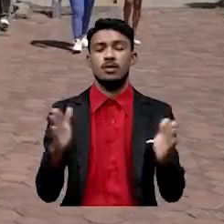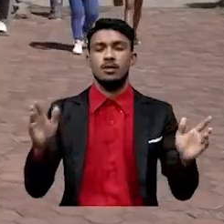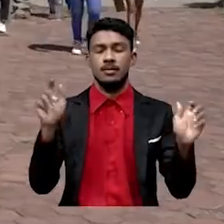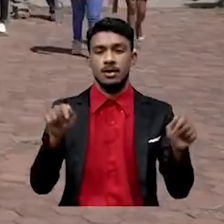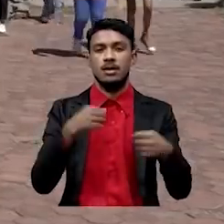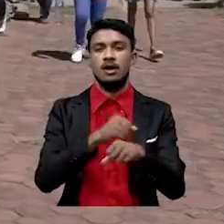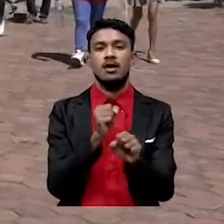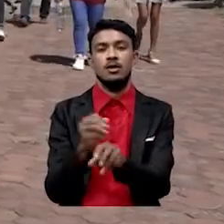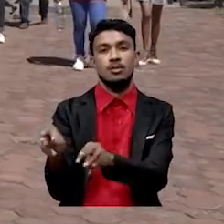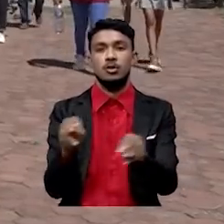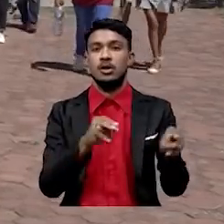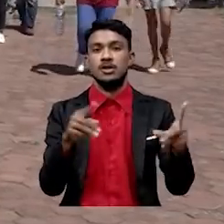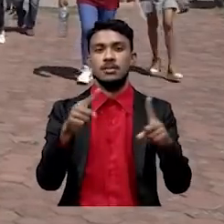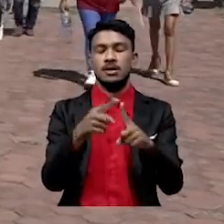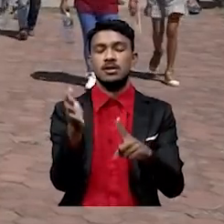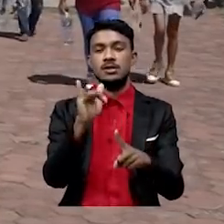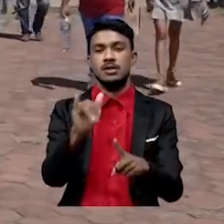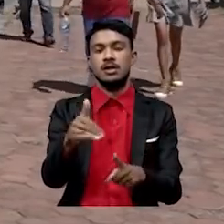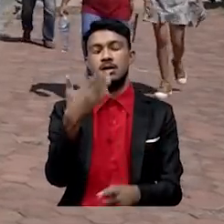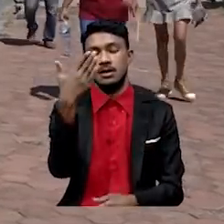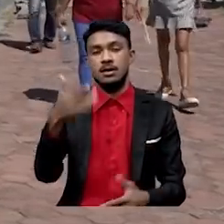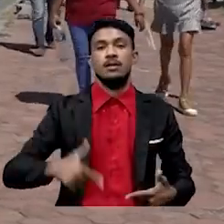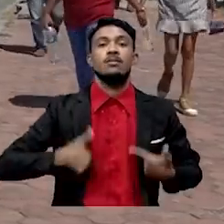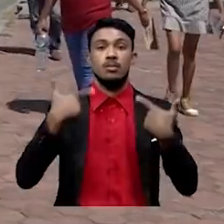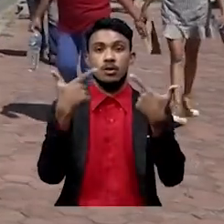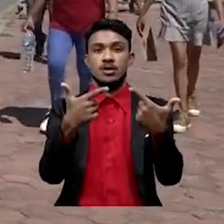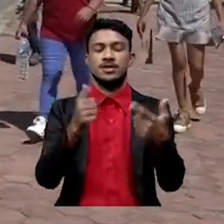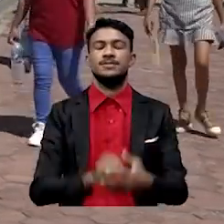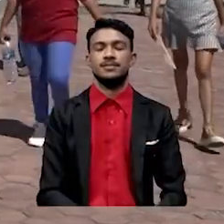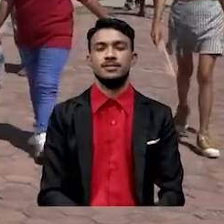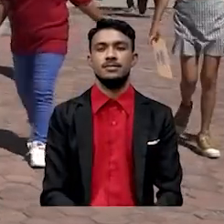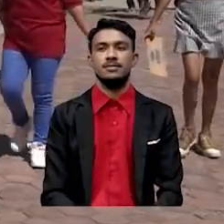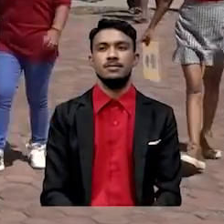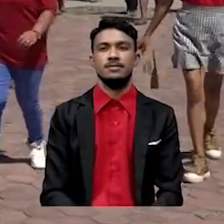halo mudança ba sira nia mores.